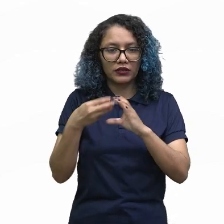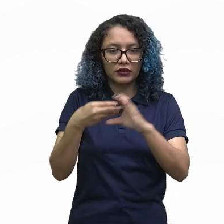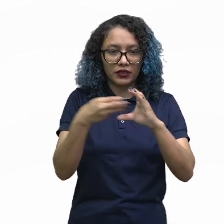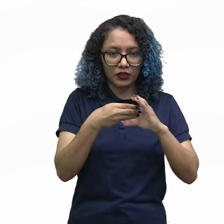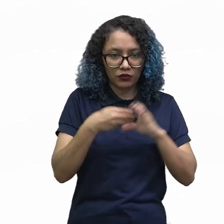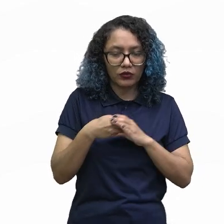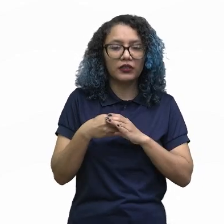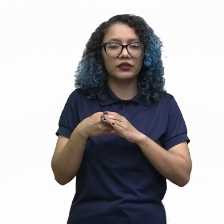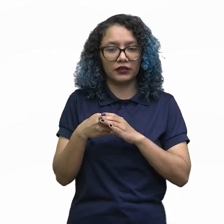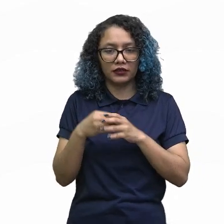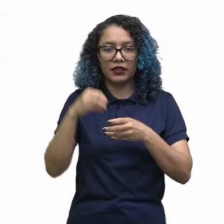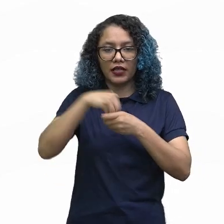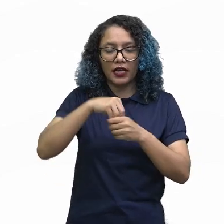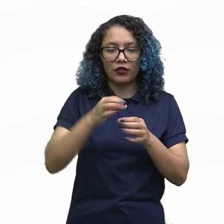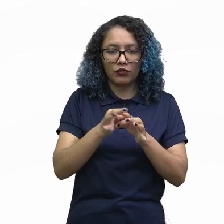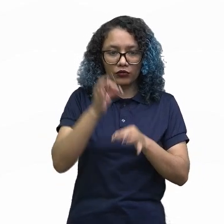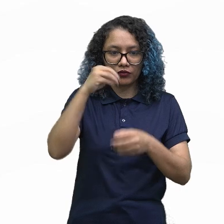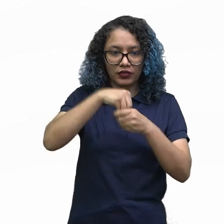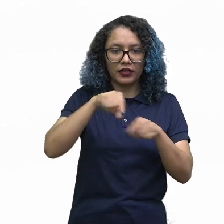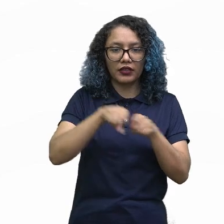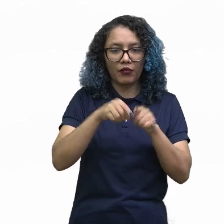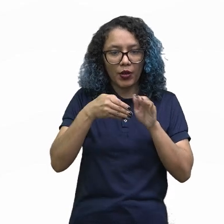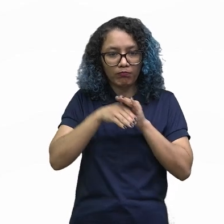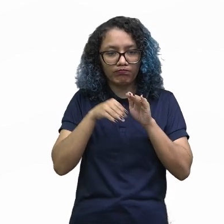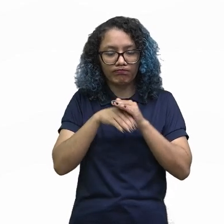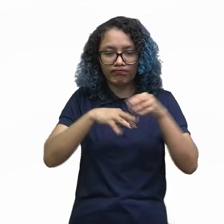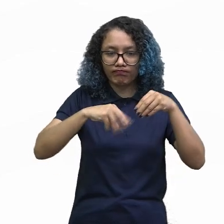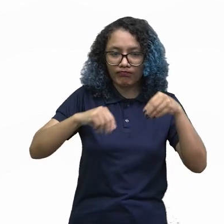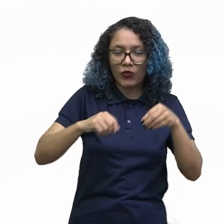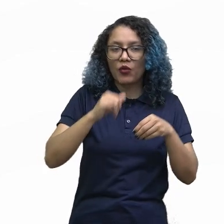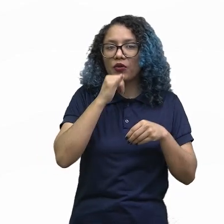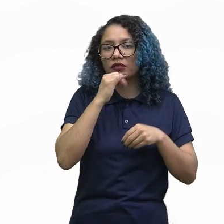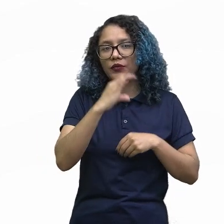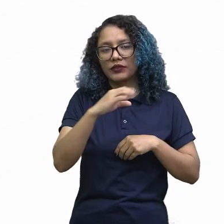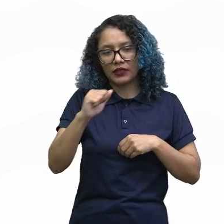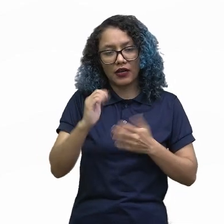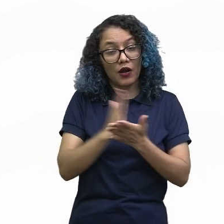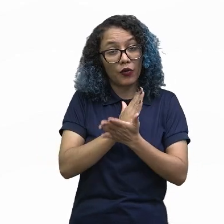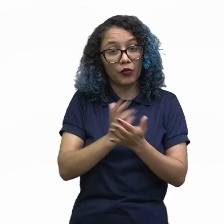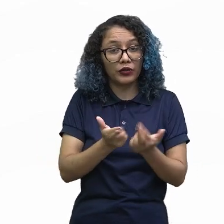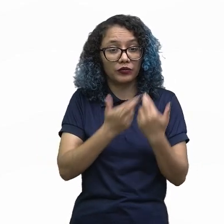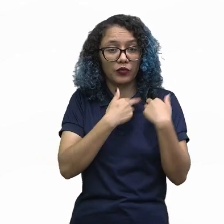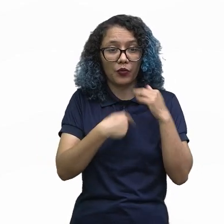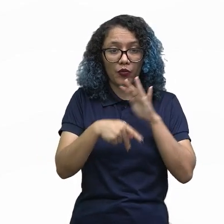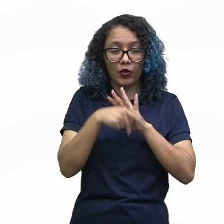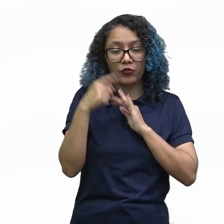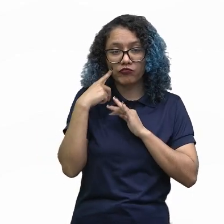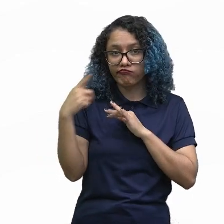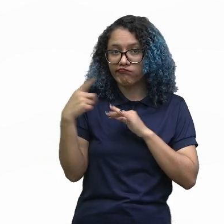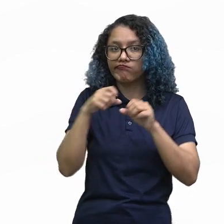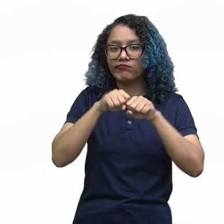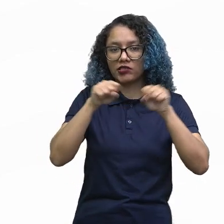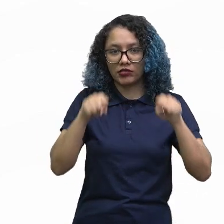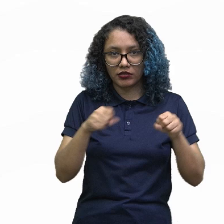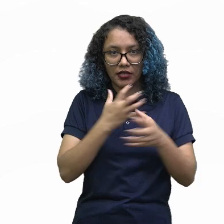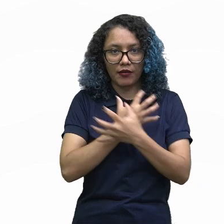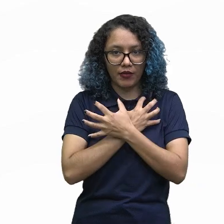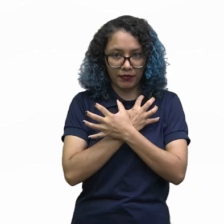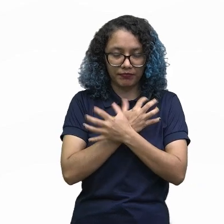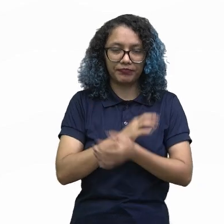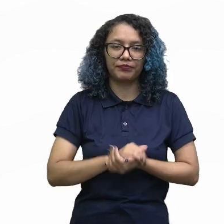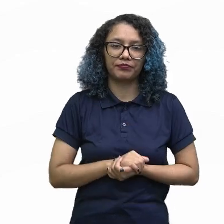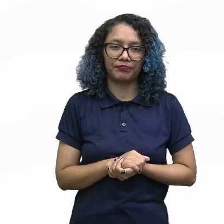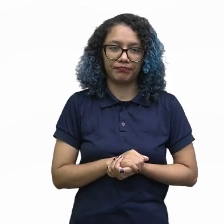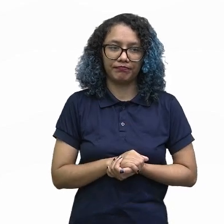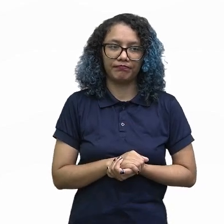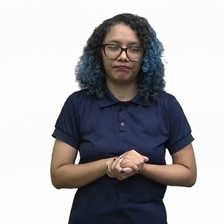óssea e armazenamento de sais minerais como o cálcio, né? Então, são algumas das funções ali que a gente pode observar no nosso sistema esquelético,